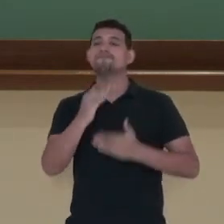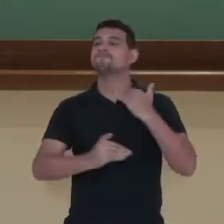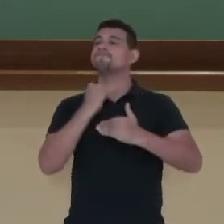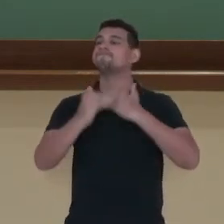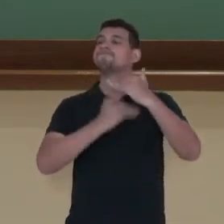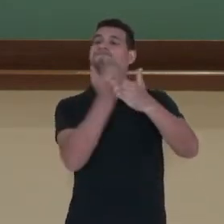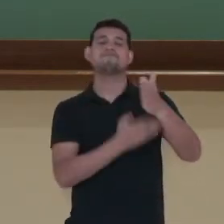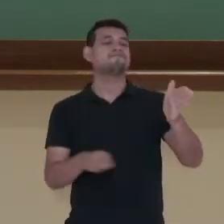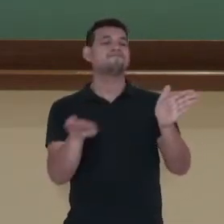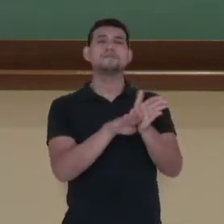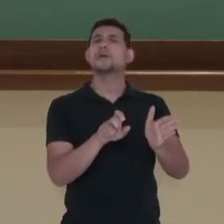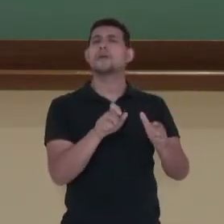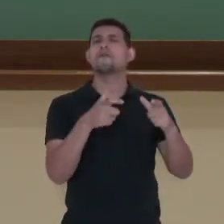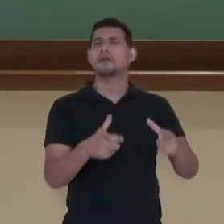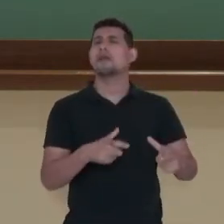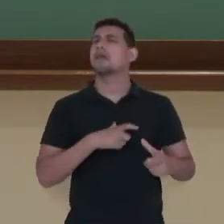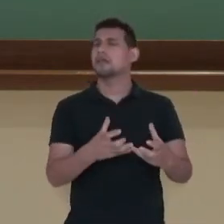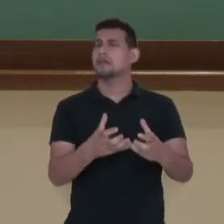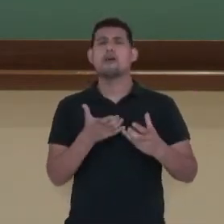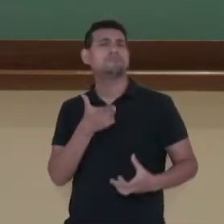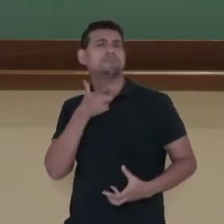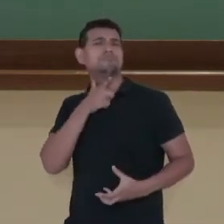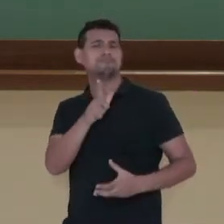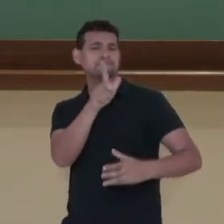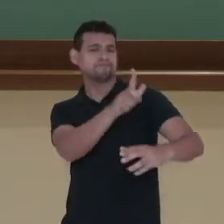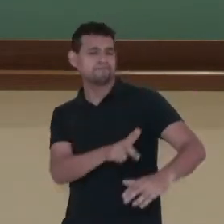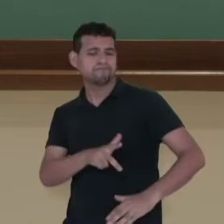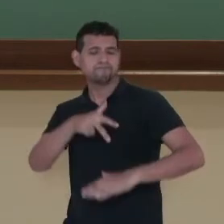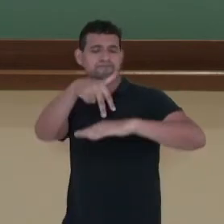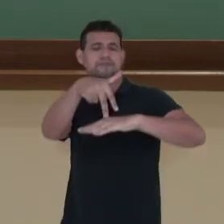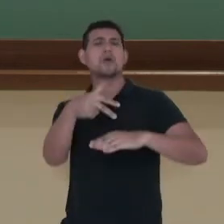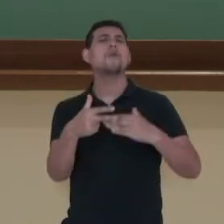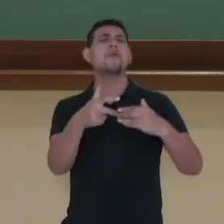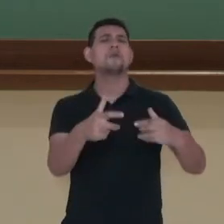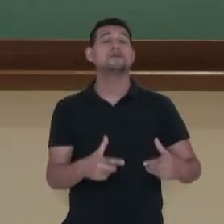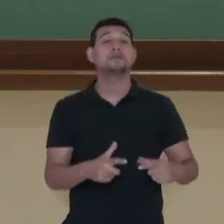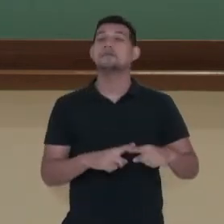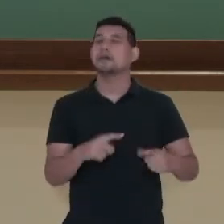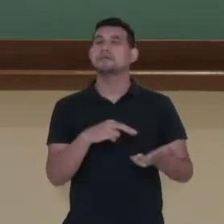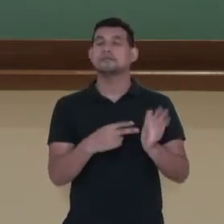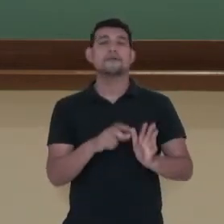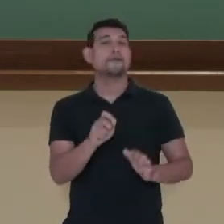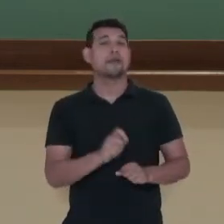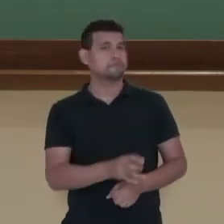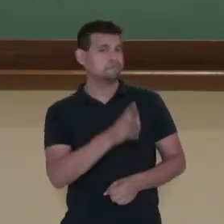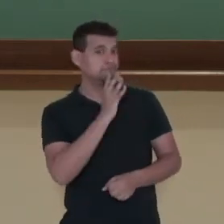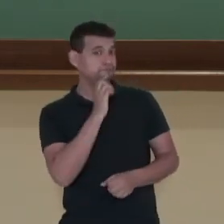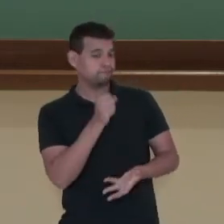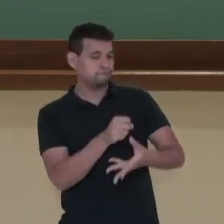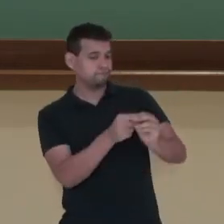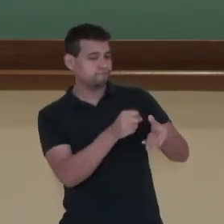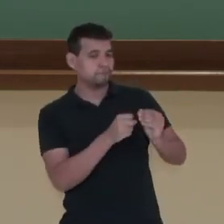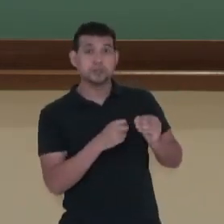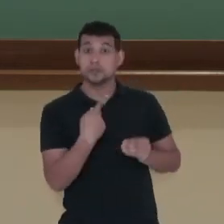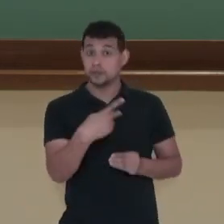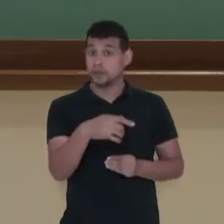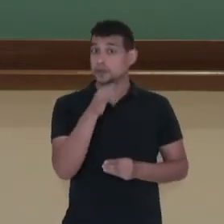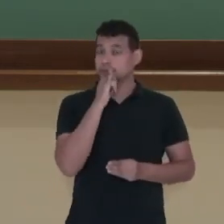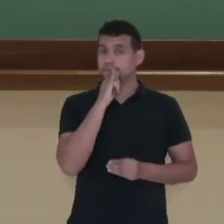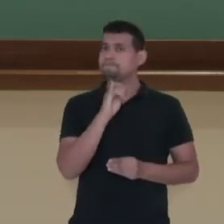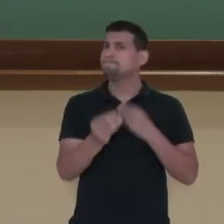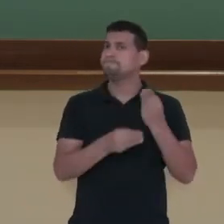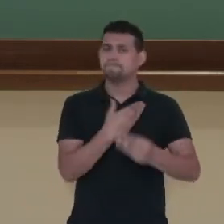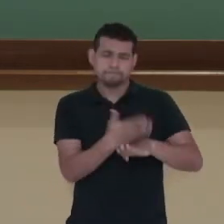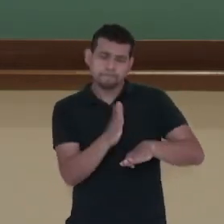até onde eu consigo chegar. E esse autoconhecimento, ele só vem ali da